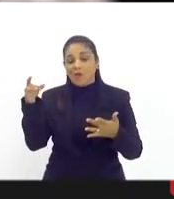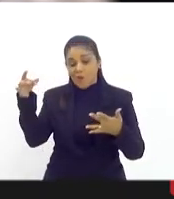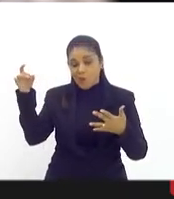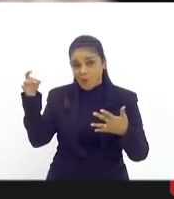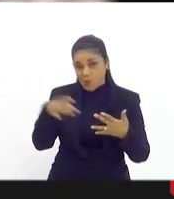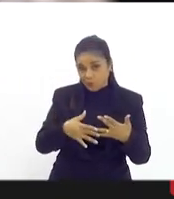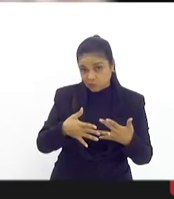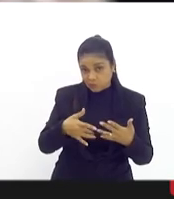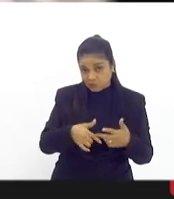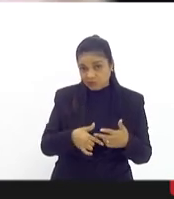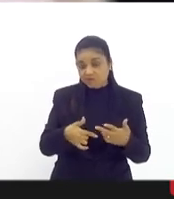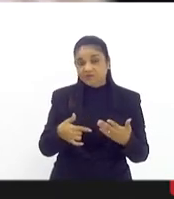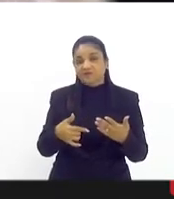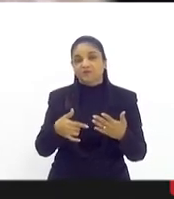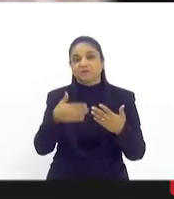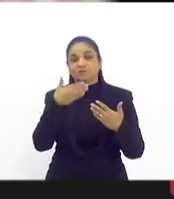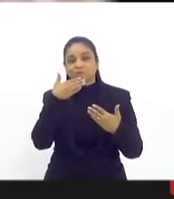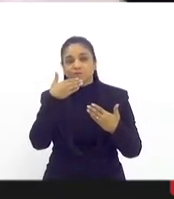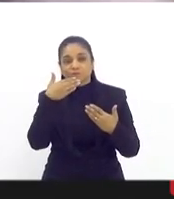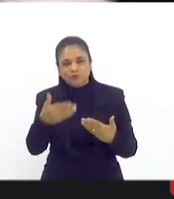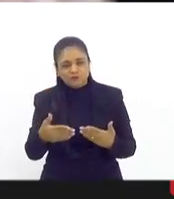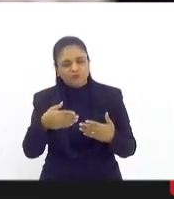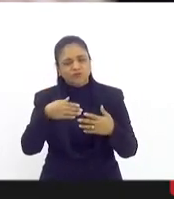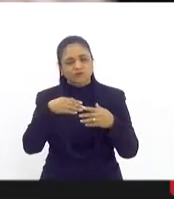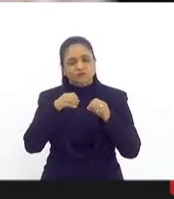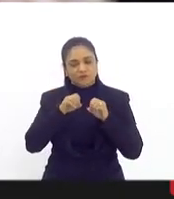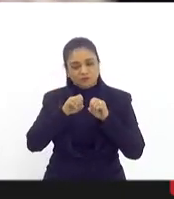quero fazer um pedido. A gente fala muito de educação, a gente